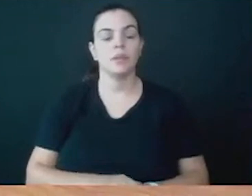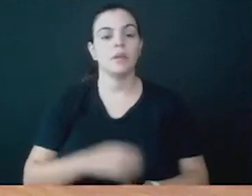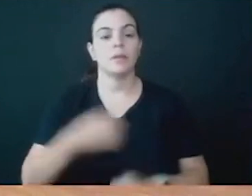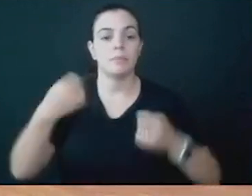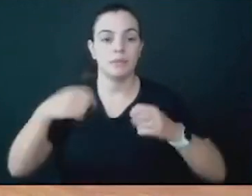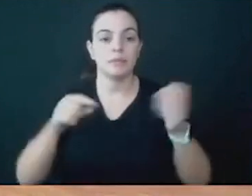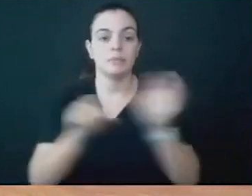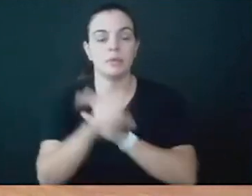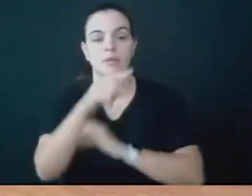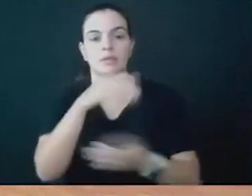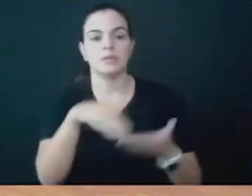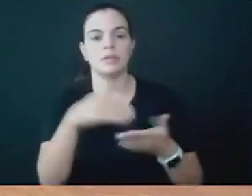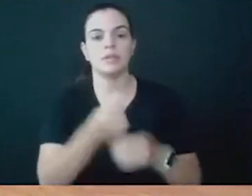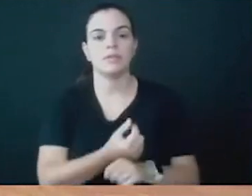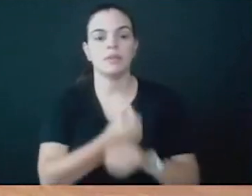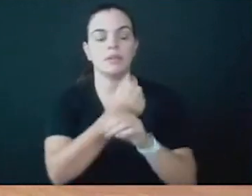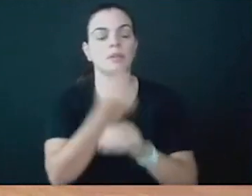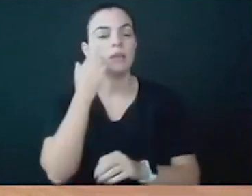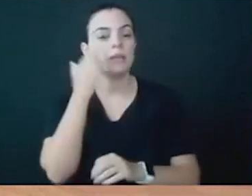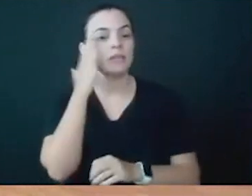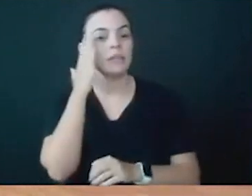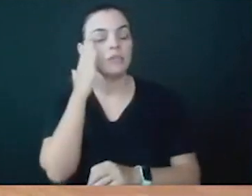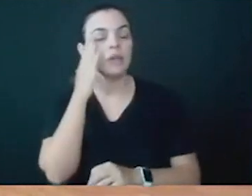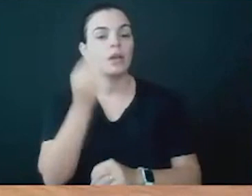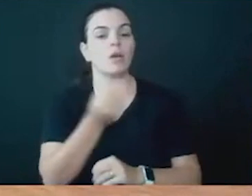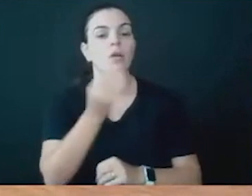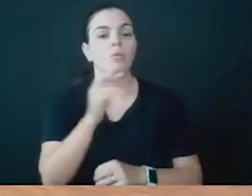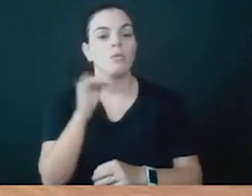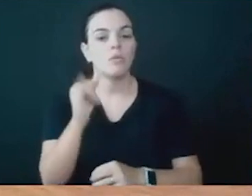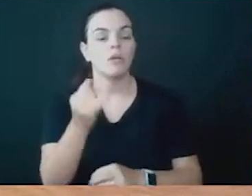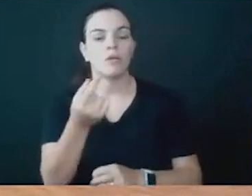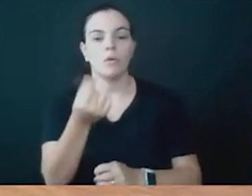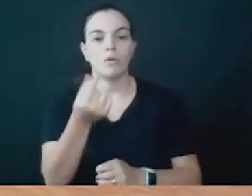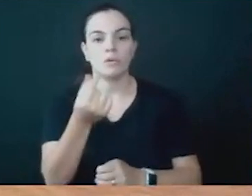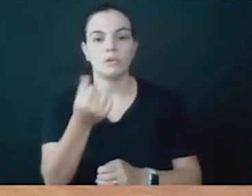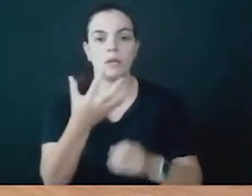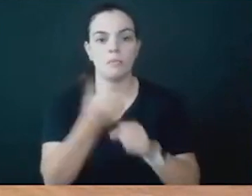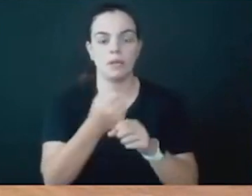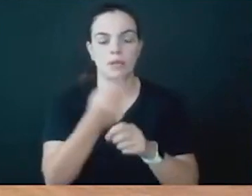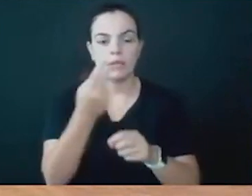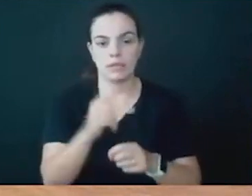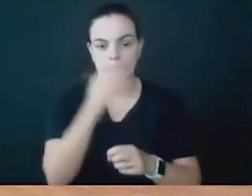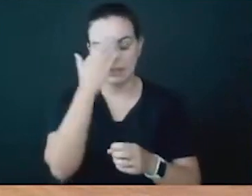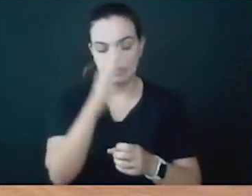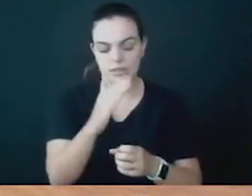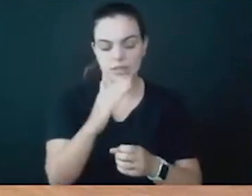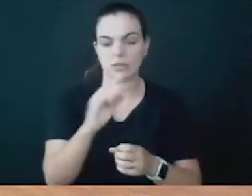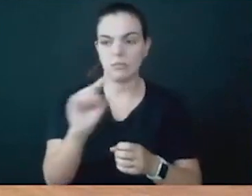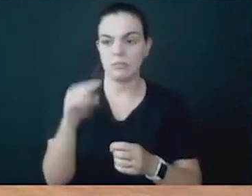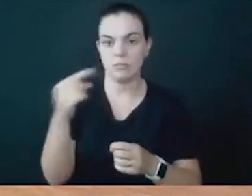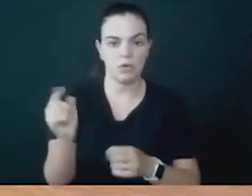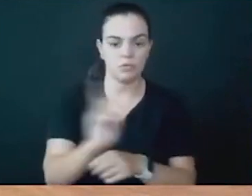ver como é que vai ser a destinação do orçamento da cidade para o próximo exercício, mas